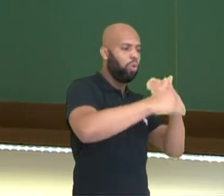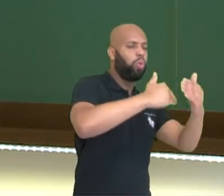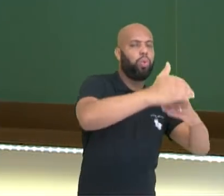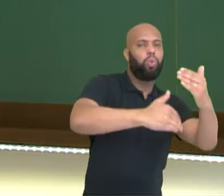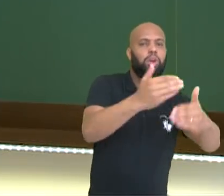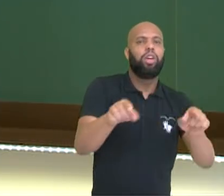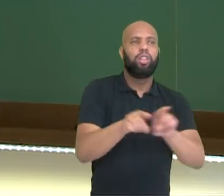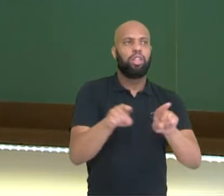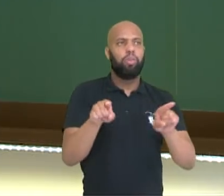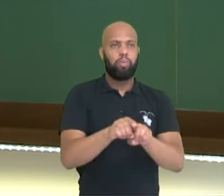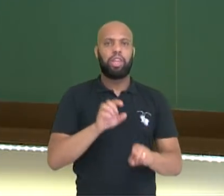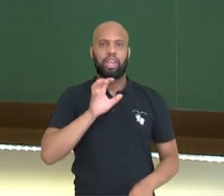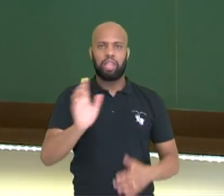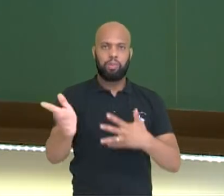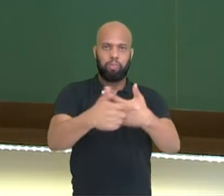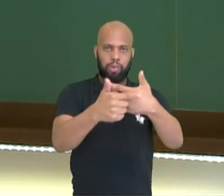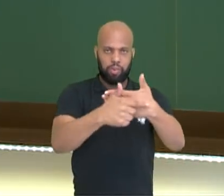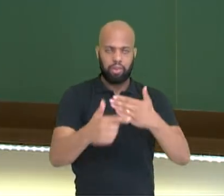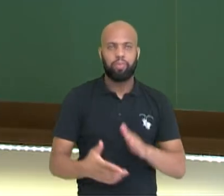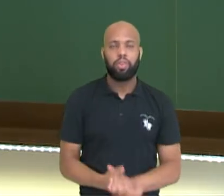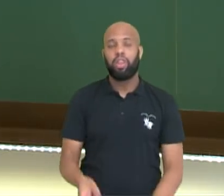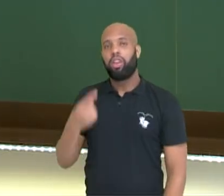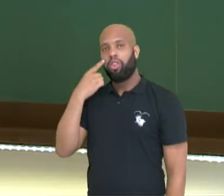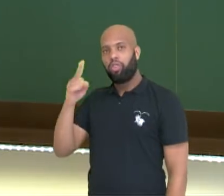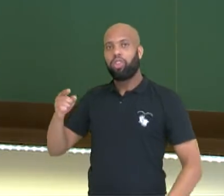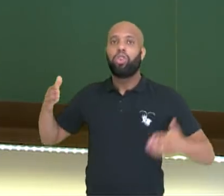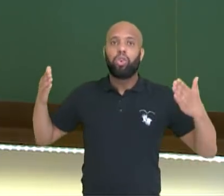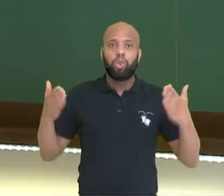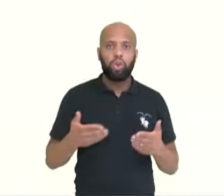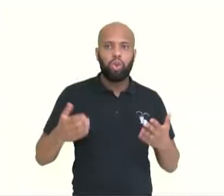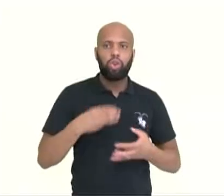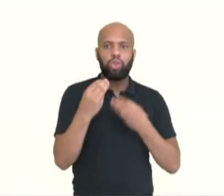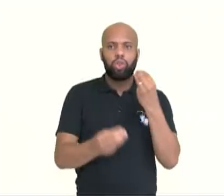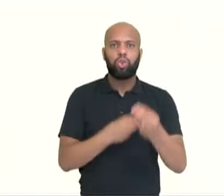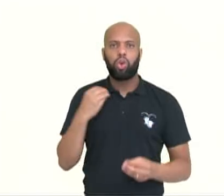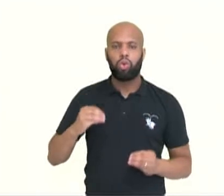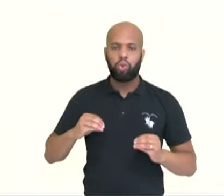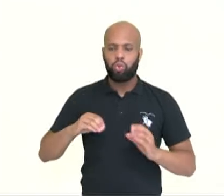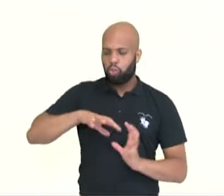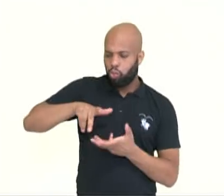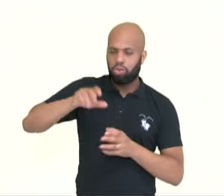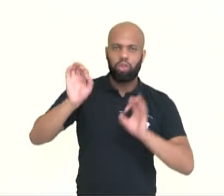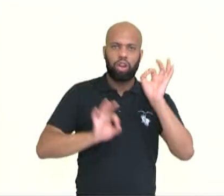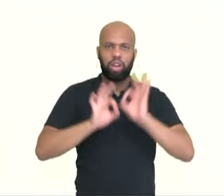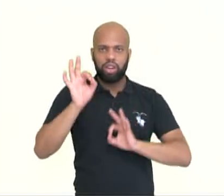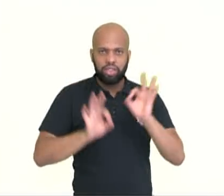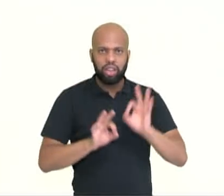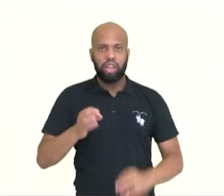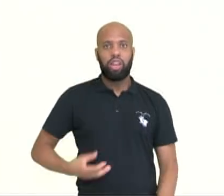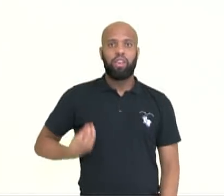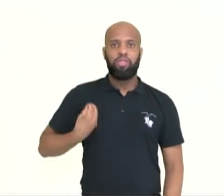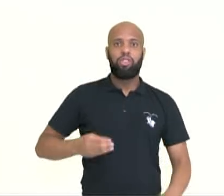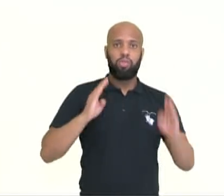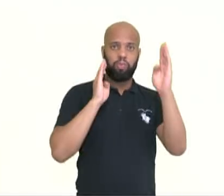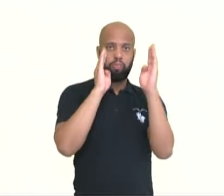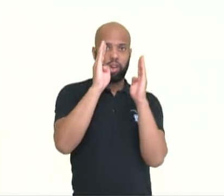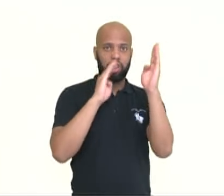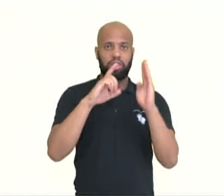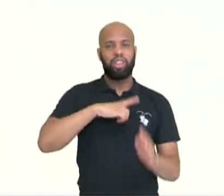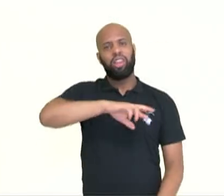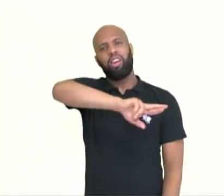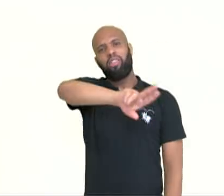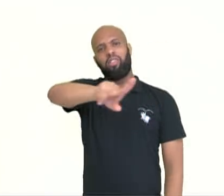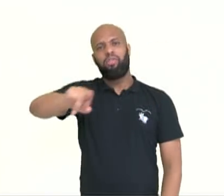desenvolvendo este papel. Olha aqui, ó. Hoje, como é que o nosso mundo ele está organizado? Ó? Ele vive uma fase em que existem uma série